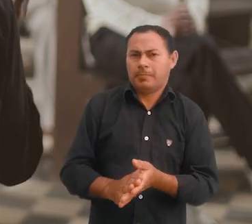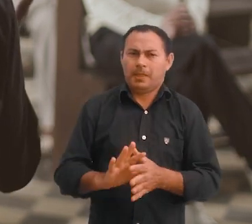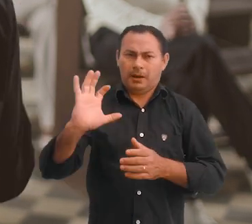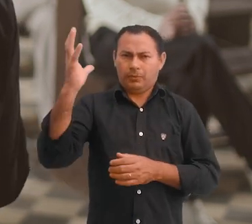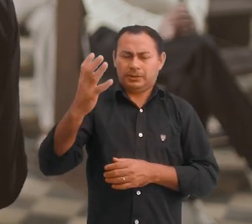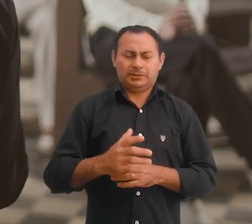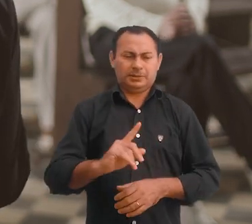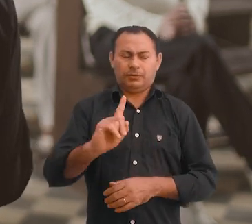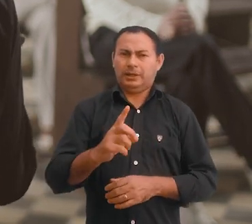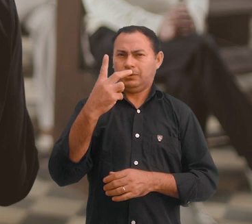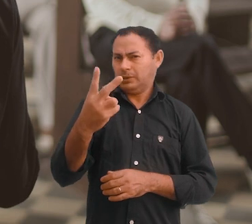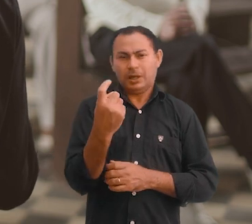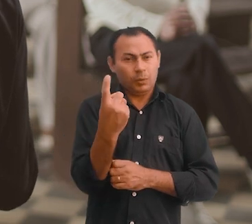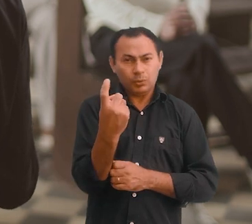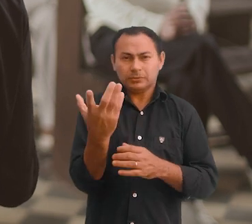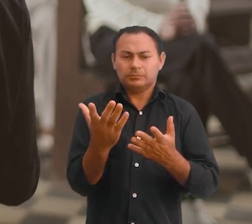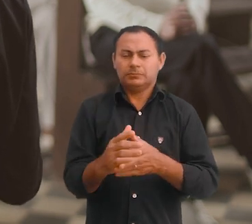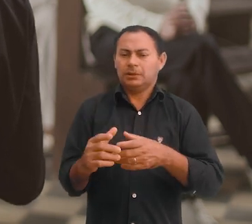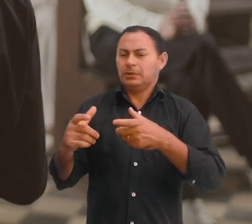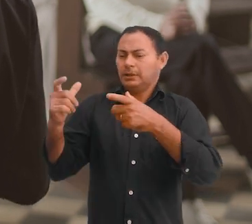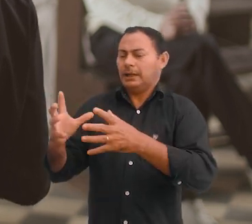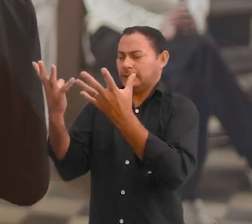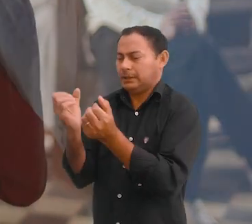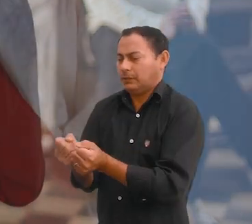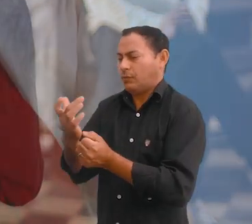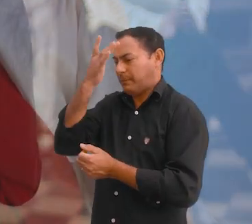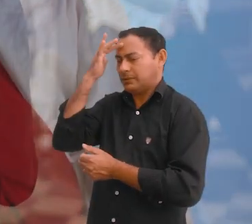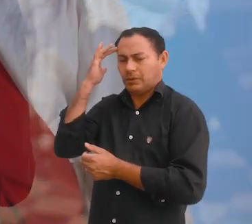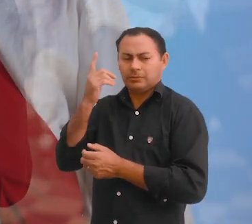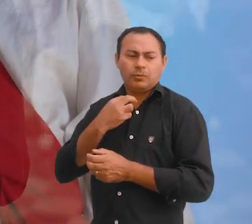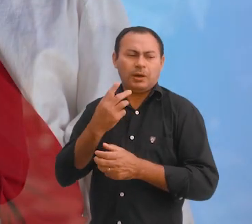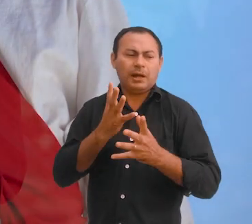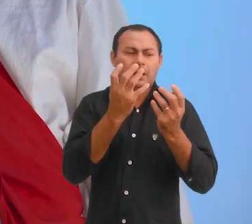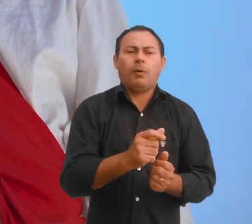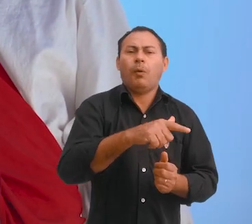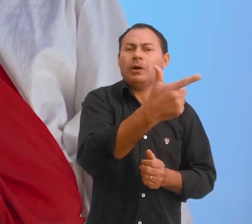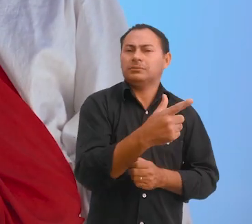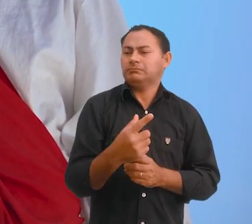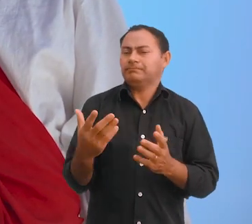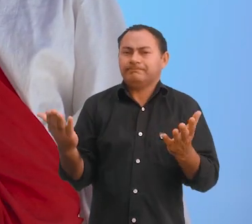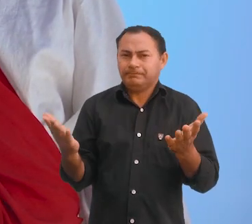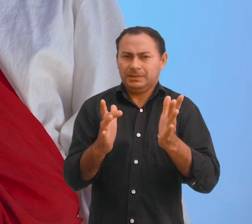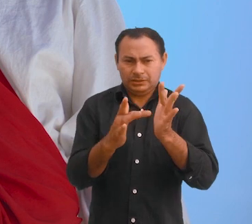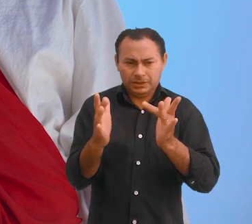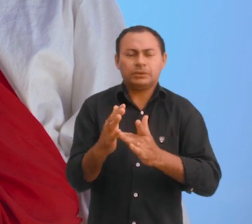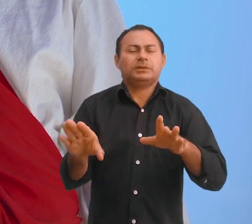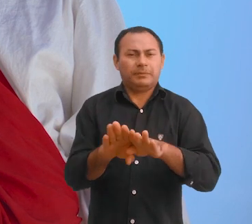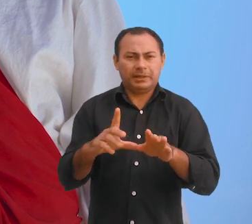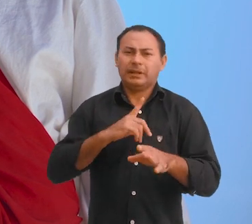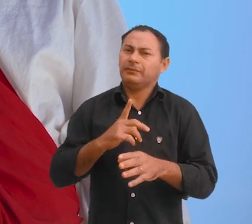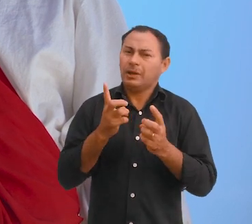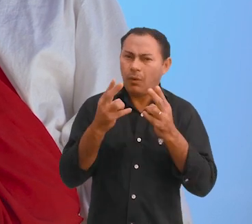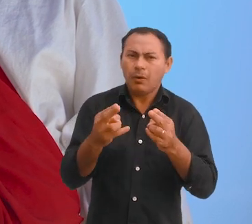pastor? Acontece que ele não é 2, e enquanto está atendendo um membro da igreja, não consegue atender o outro. Jesus